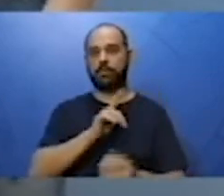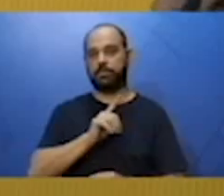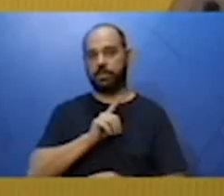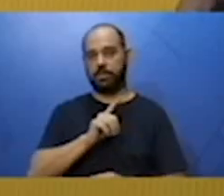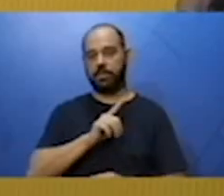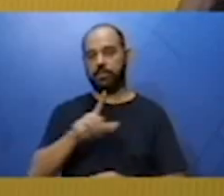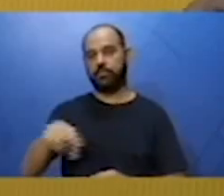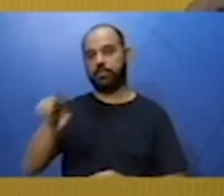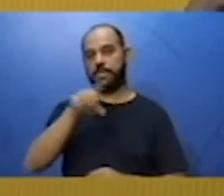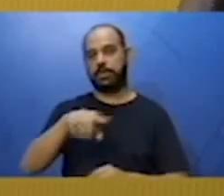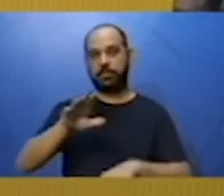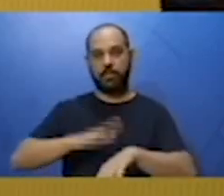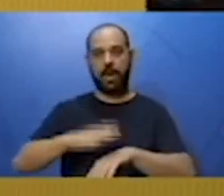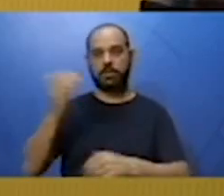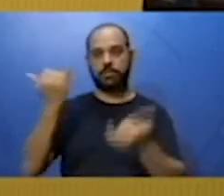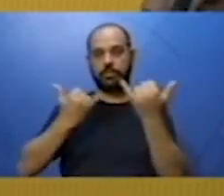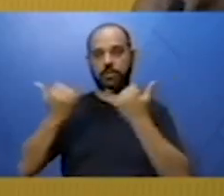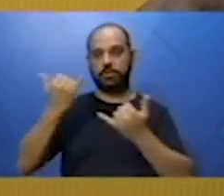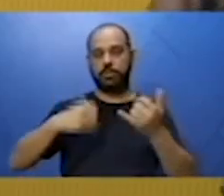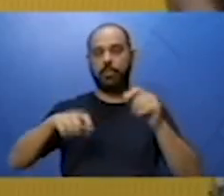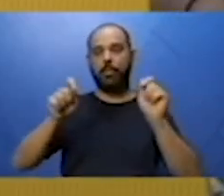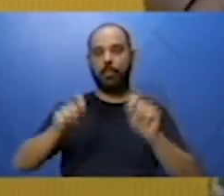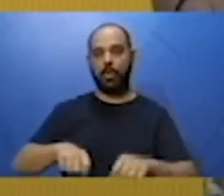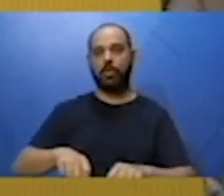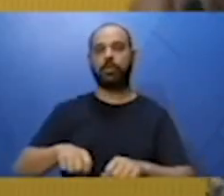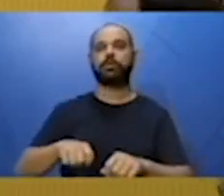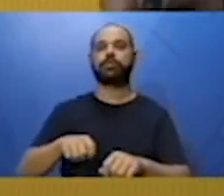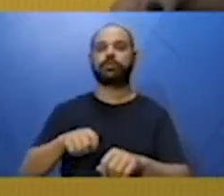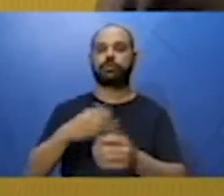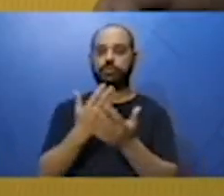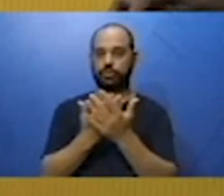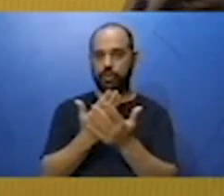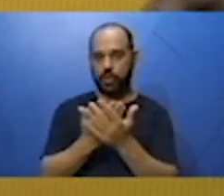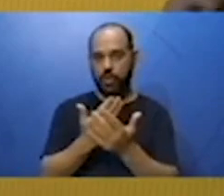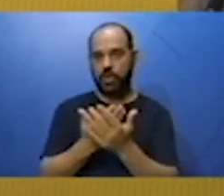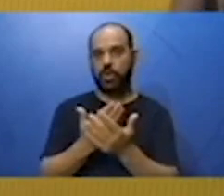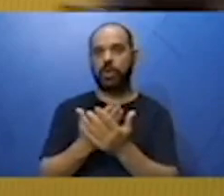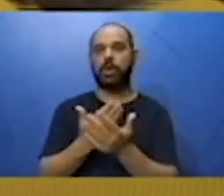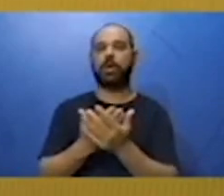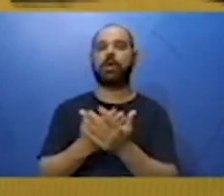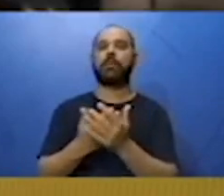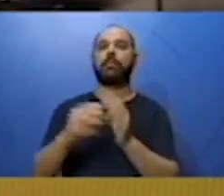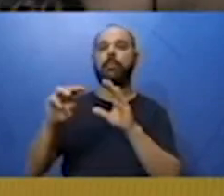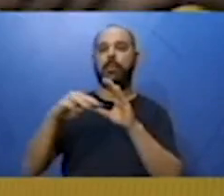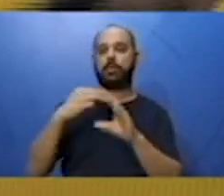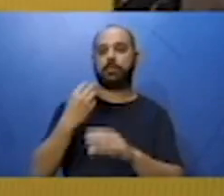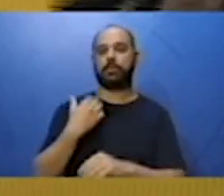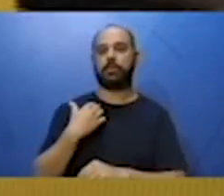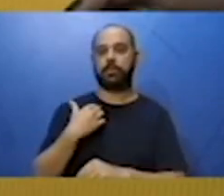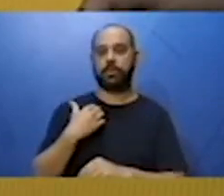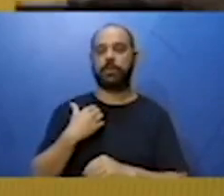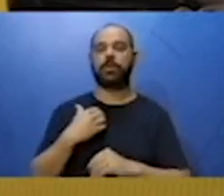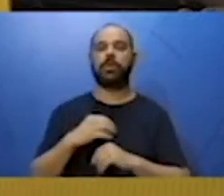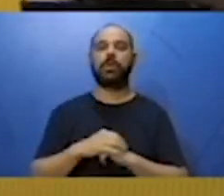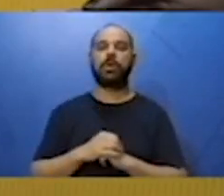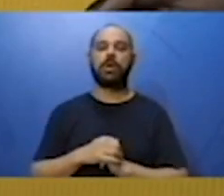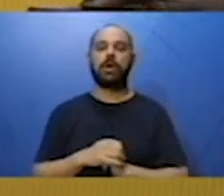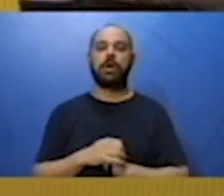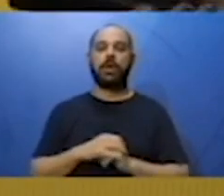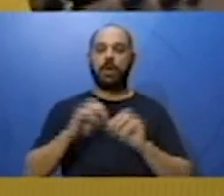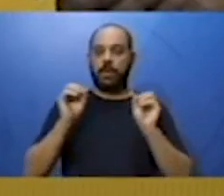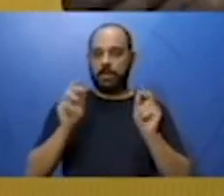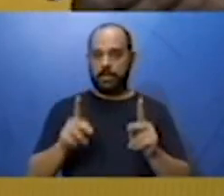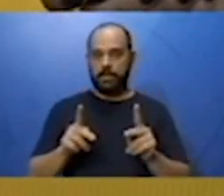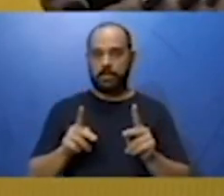de maiores informações, já sabe que pode entrar em contato com a escola, que a escola entre em contato comigo, se não for possível me mandar um e-mail, tá